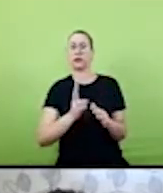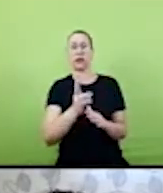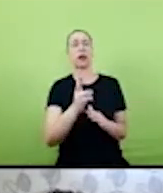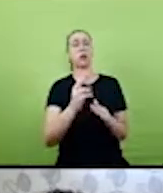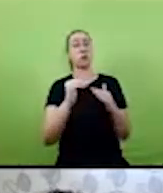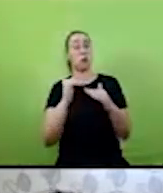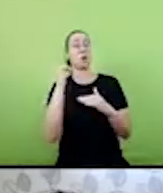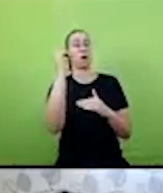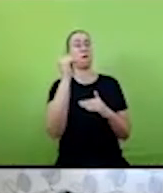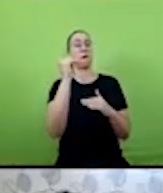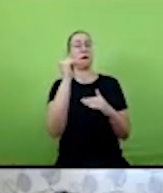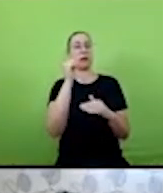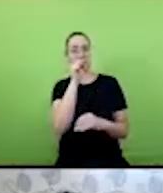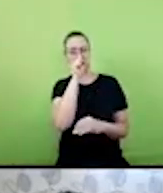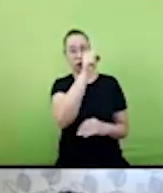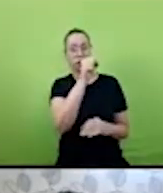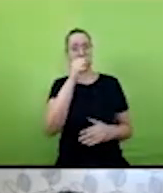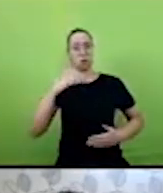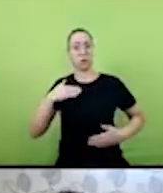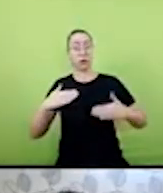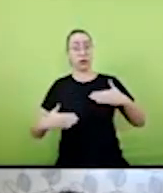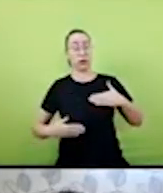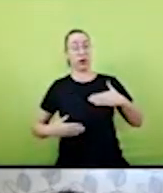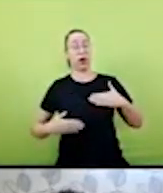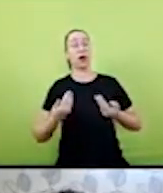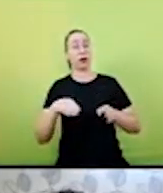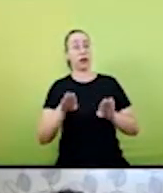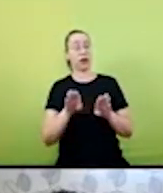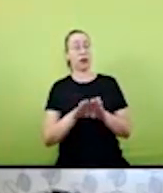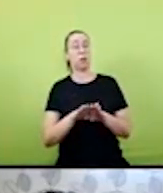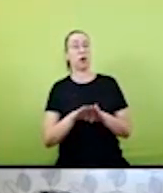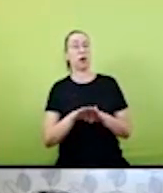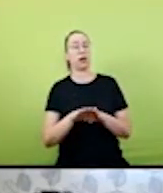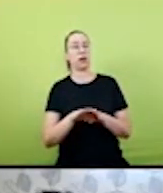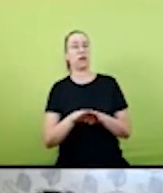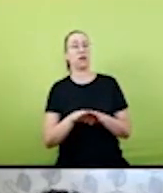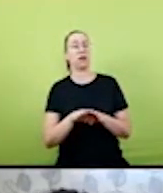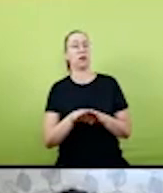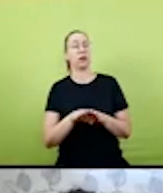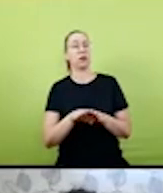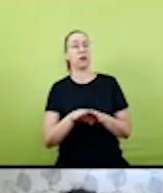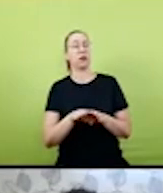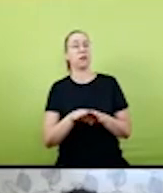agressão física e ameaças. Ameaça é um crime, também já está no Código Penal, mas foi trazido para a Lei